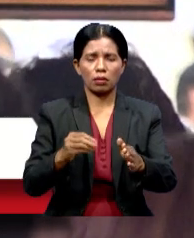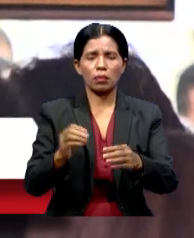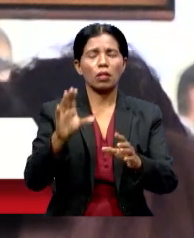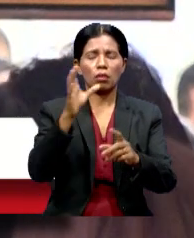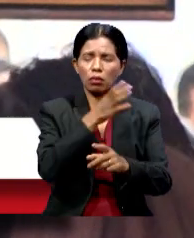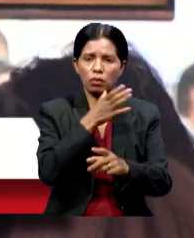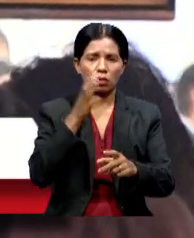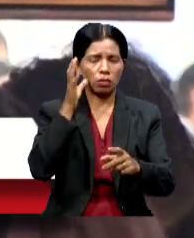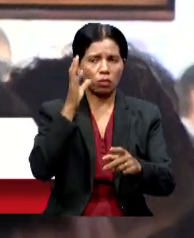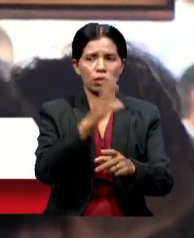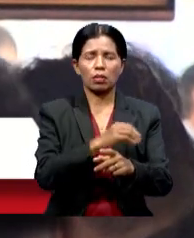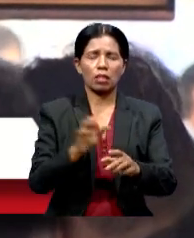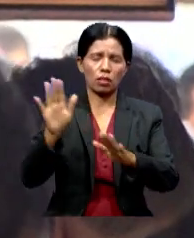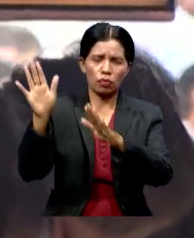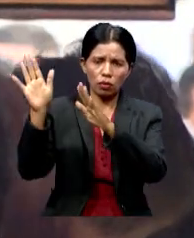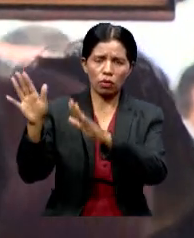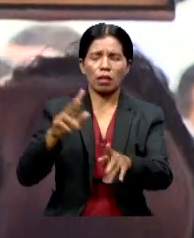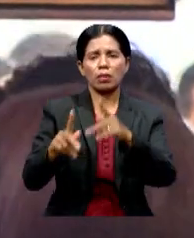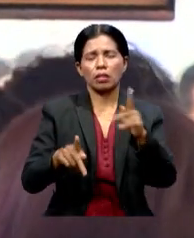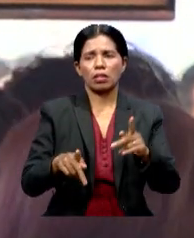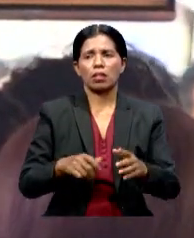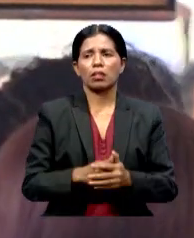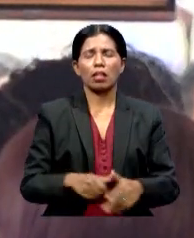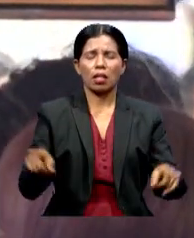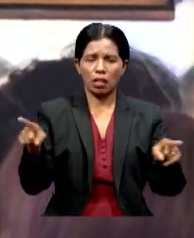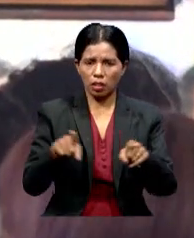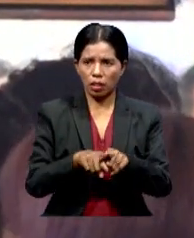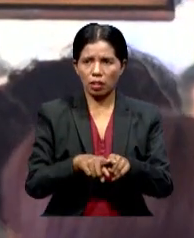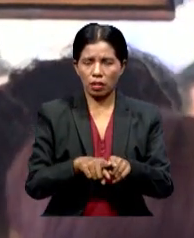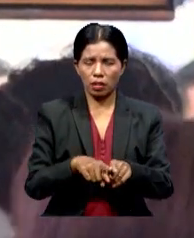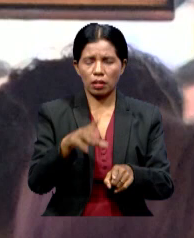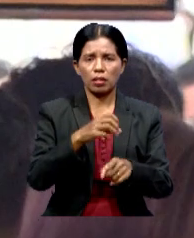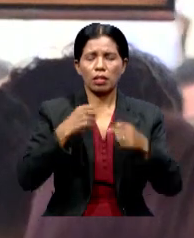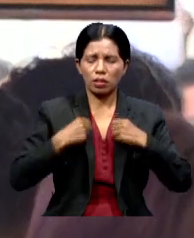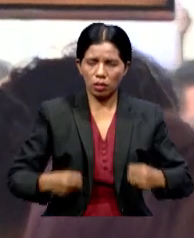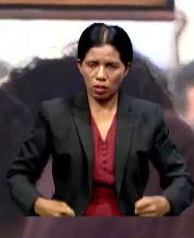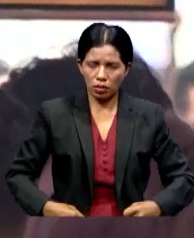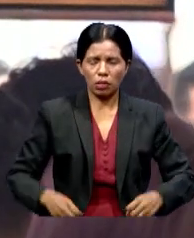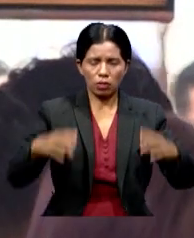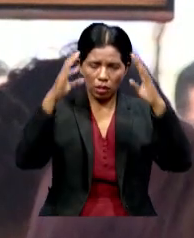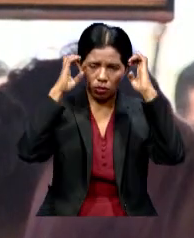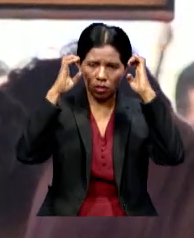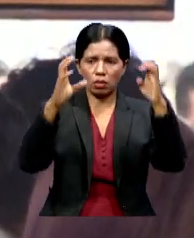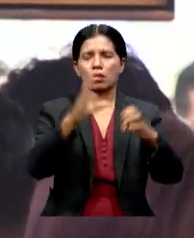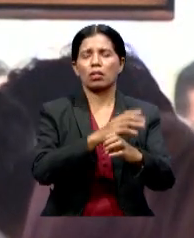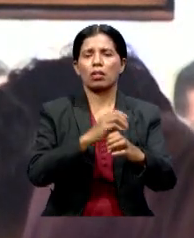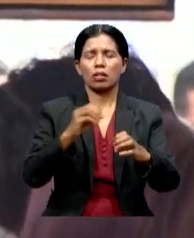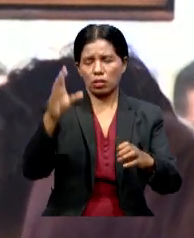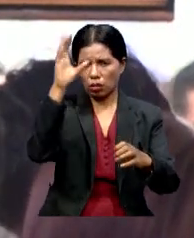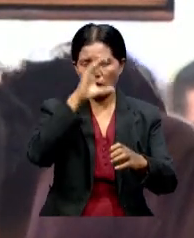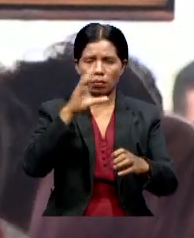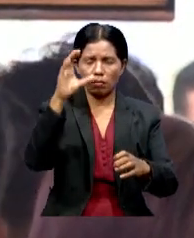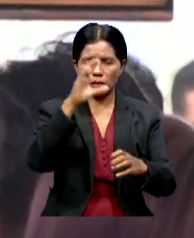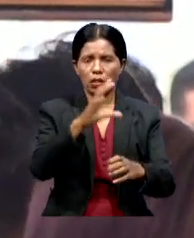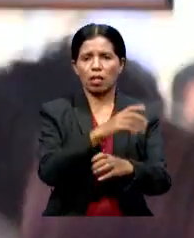infraestruturais básicas. Nessa nós, e o setor de saúde e no setor de educação, no Cebuca